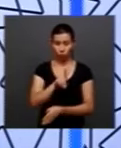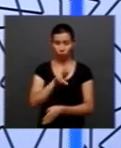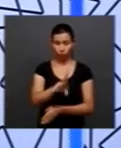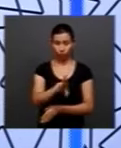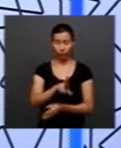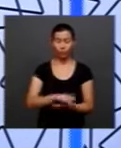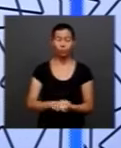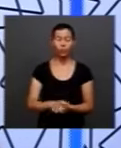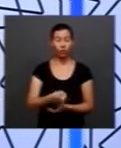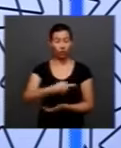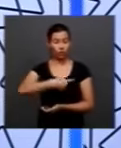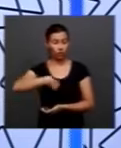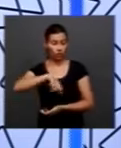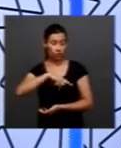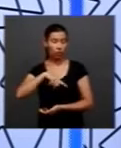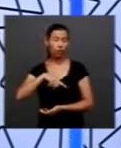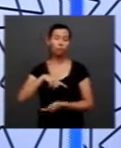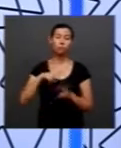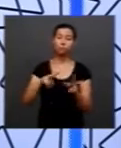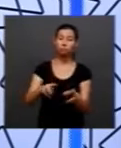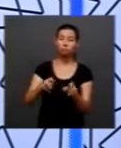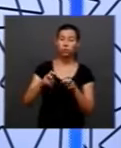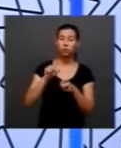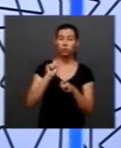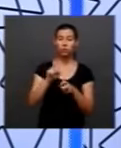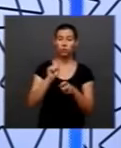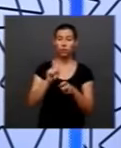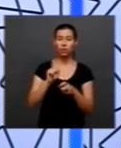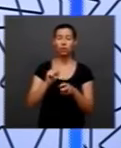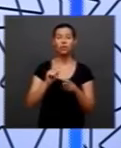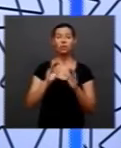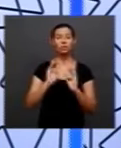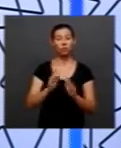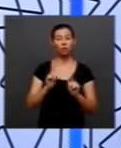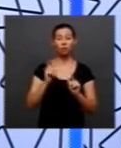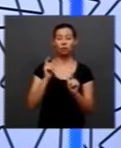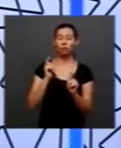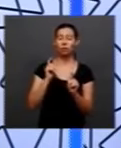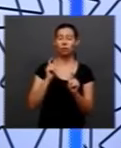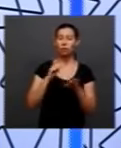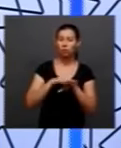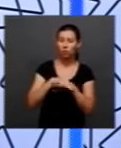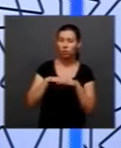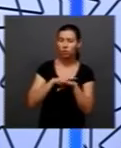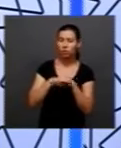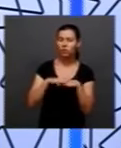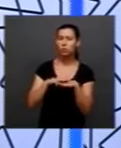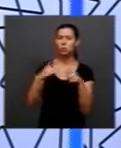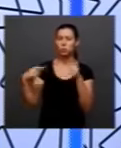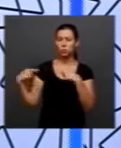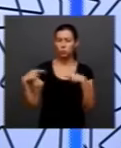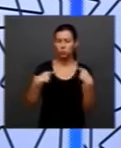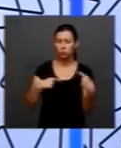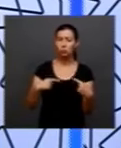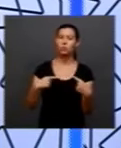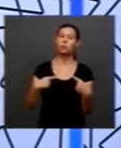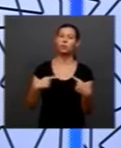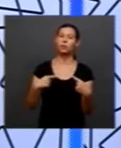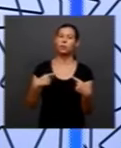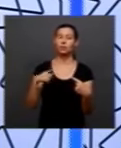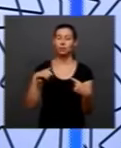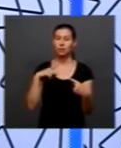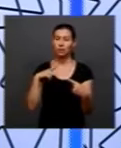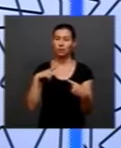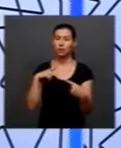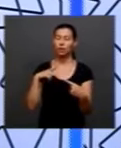que por mais que esse estigma já tenha sido problematizado, ainda há práticas que reiteram ele. Por exemplo, existe